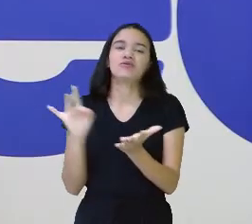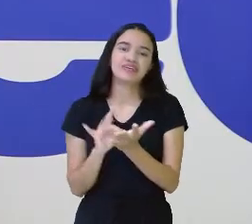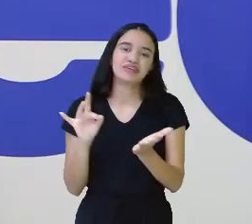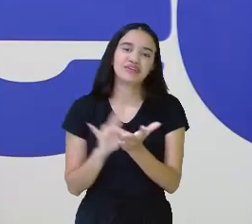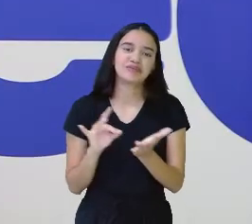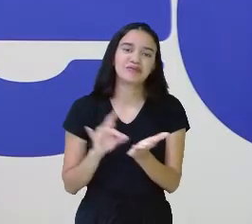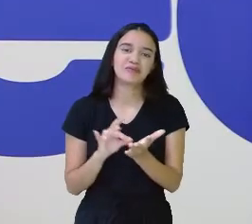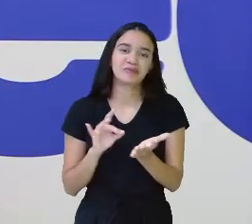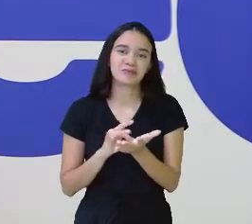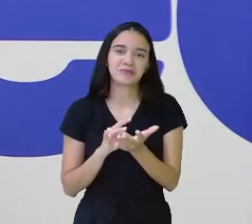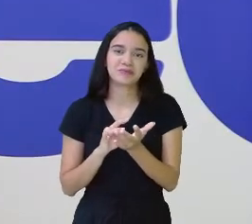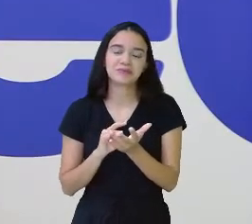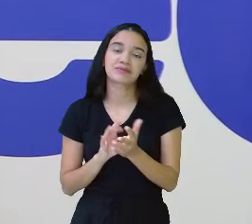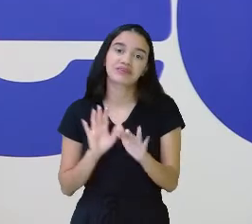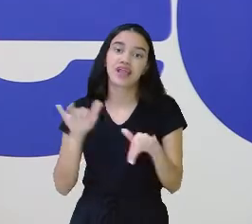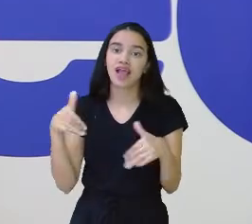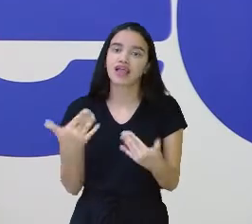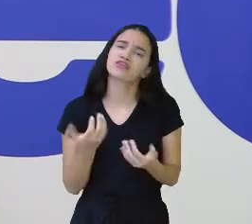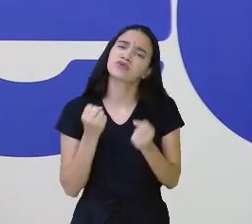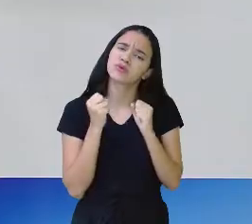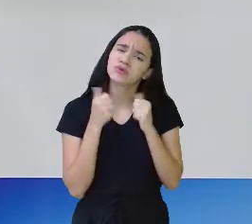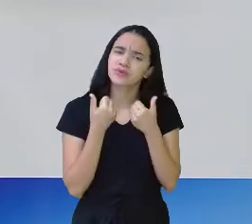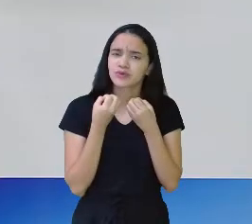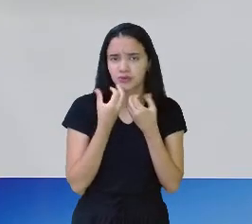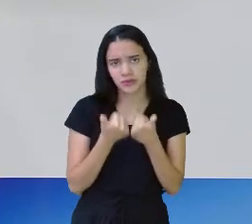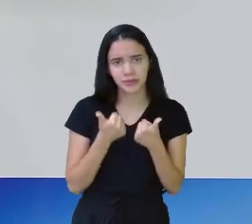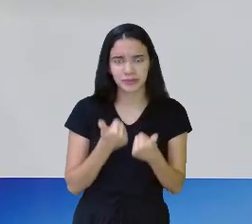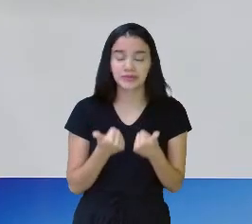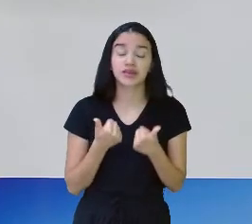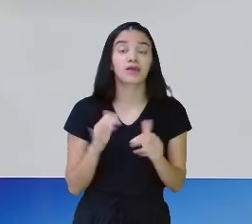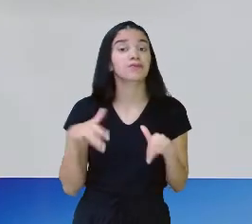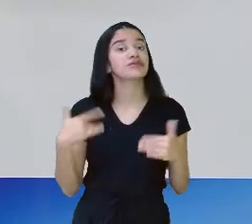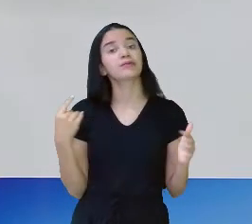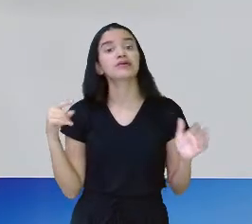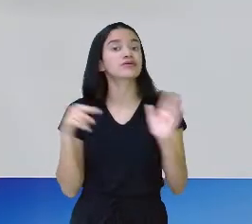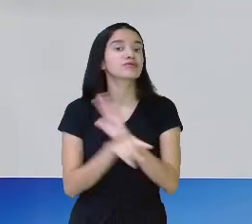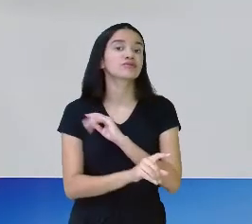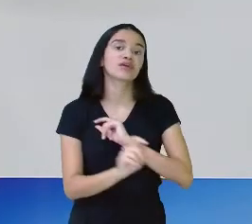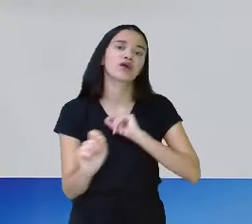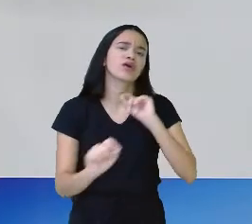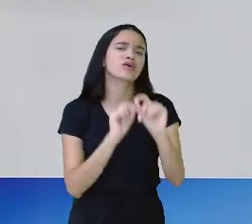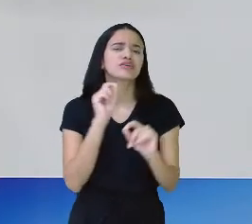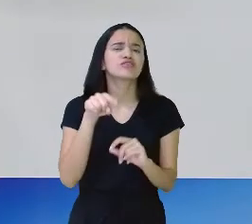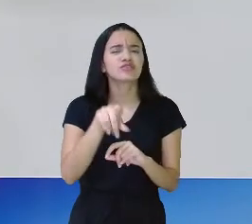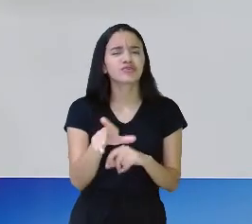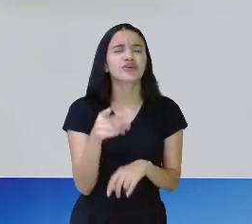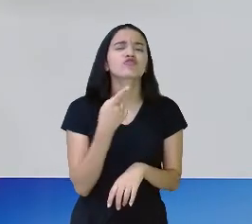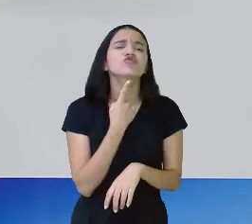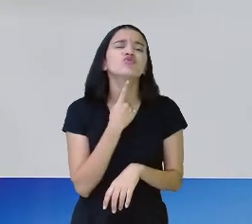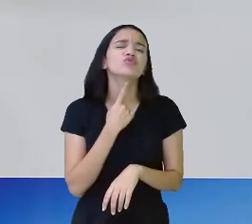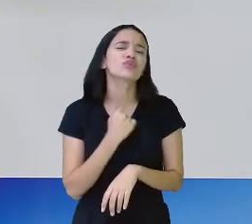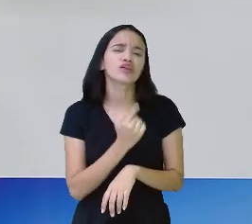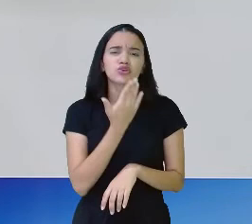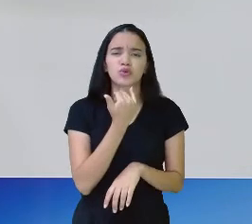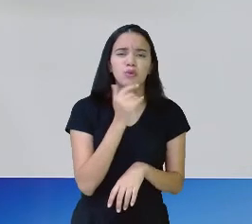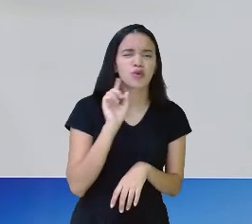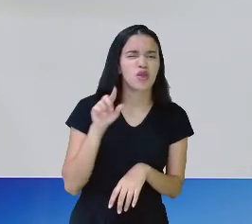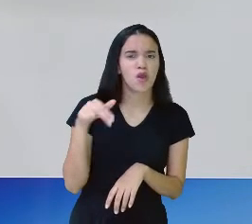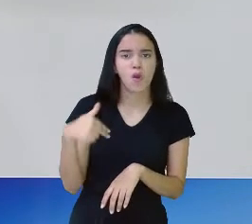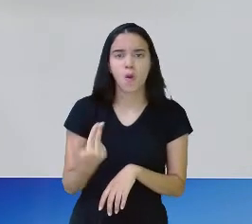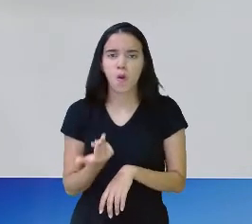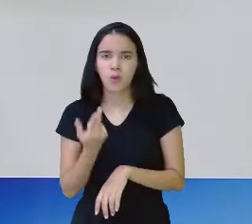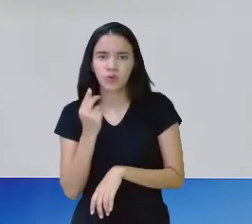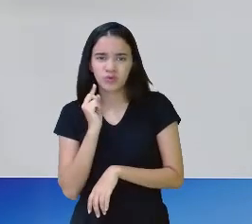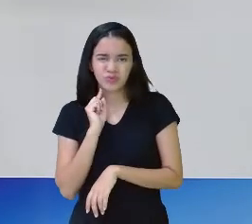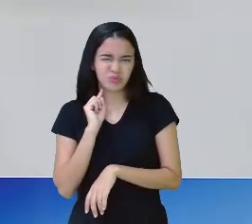professora. Então, tudo bem. Mas aí a pergunta é: vocês ficaram com vontade de comer ou sentiram nojo?